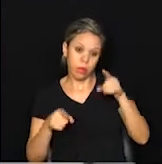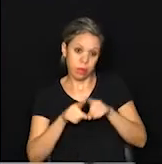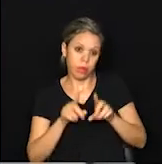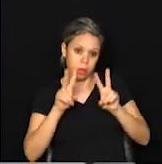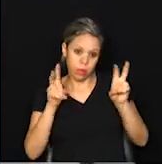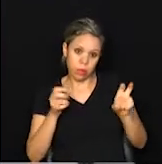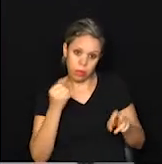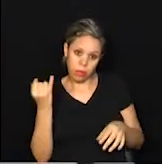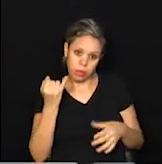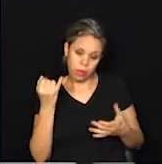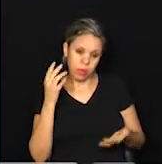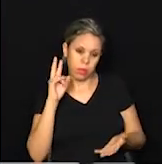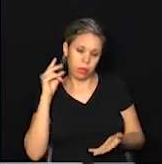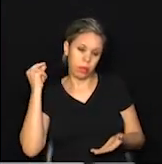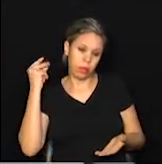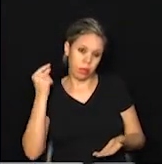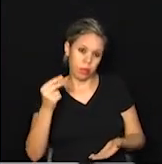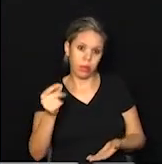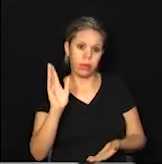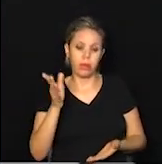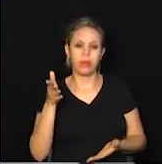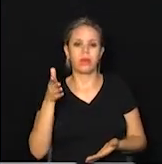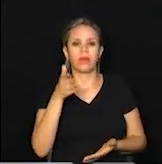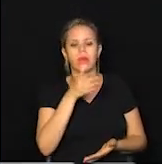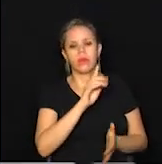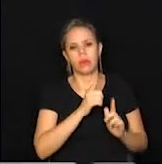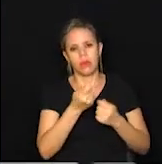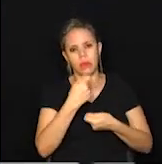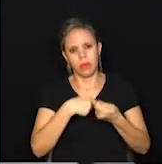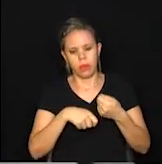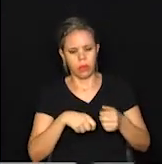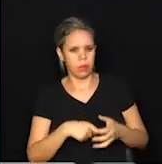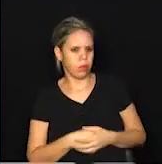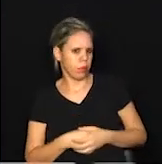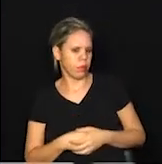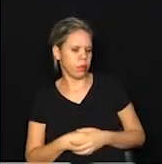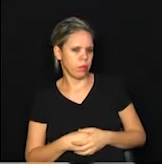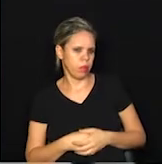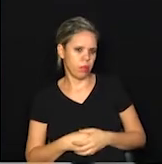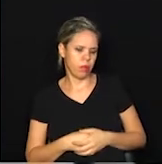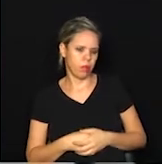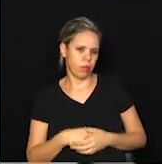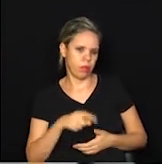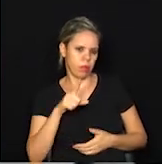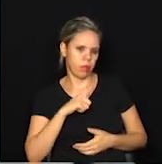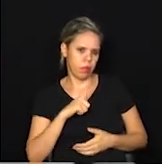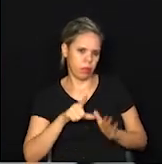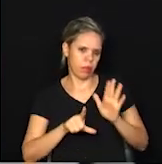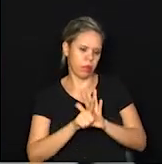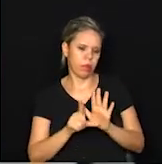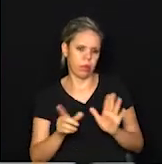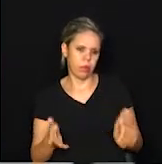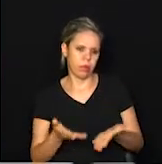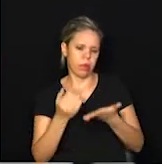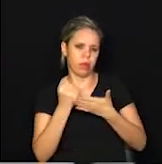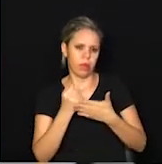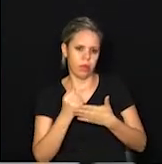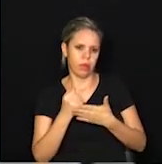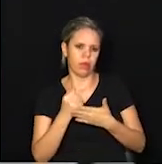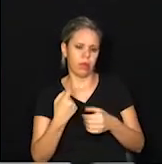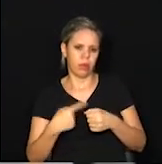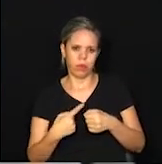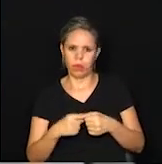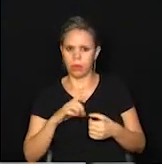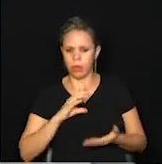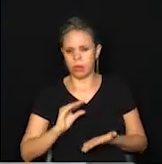assunto já antigo, né, que já percorreu várias gestões, sobre a possibilidade de você ter uma lei de incentivo